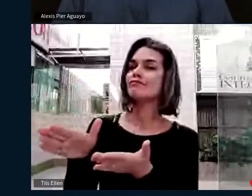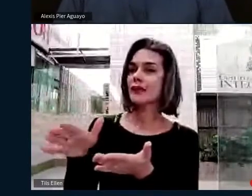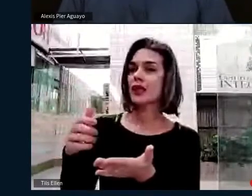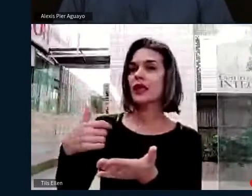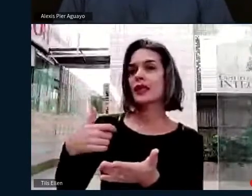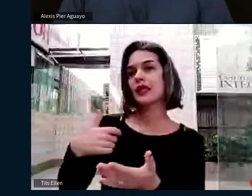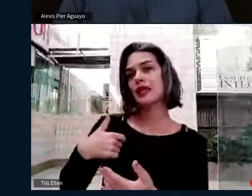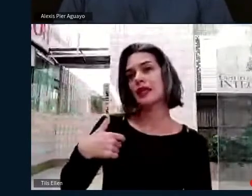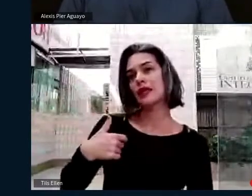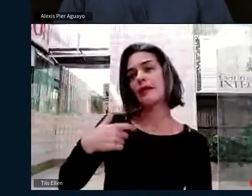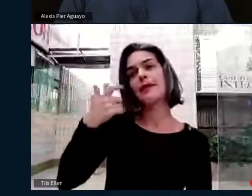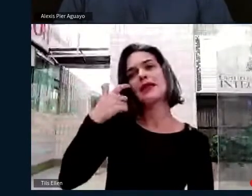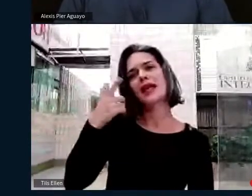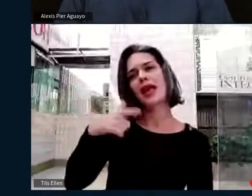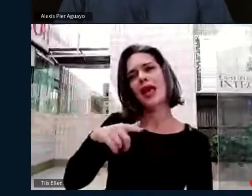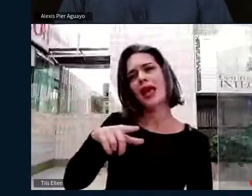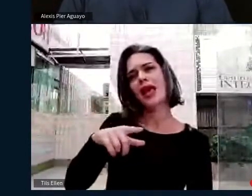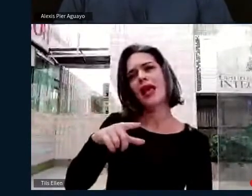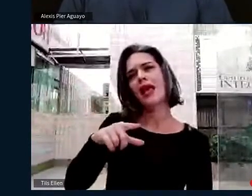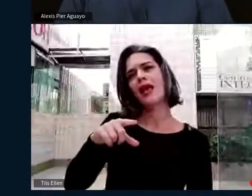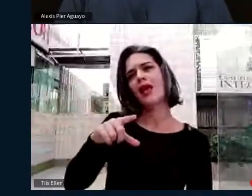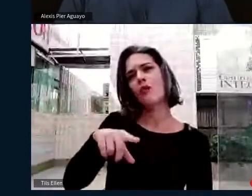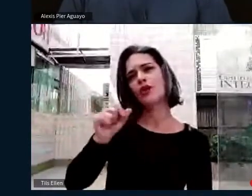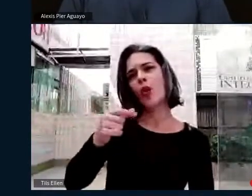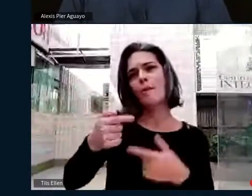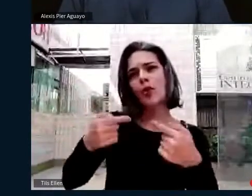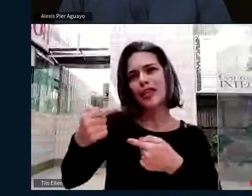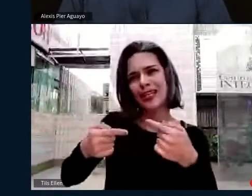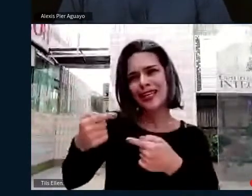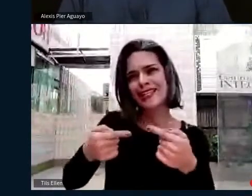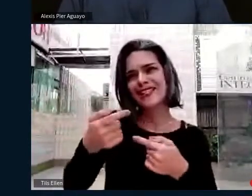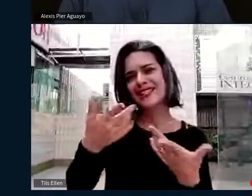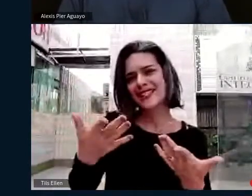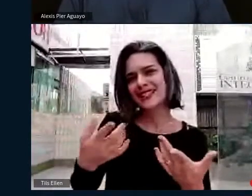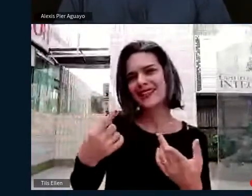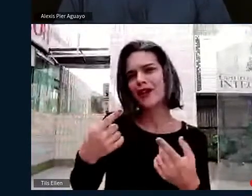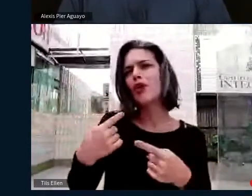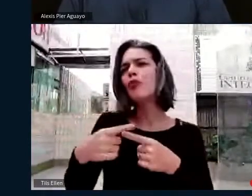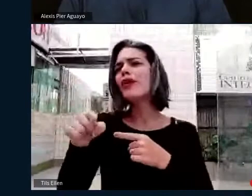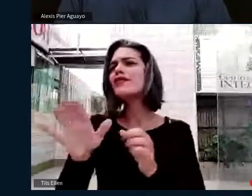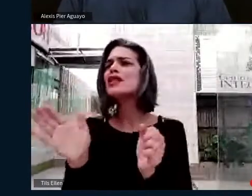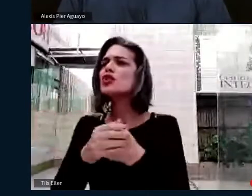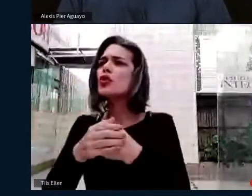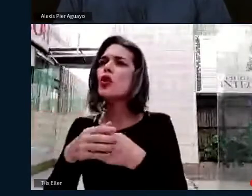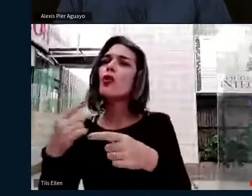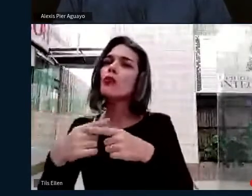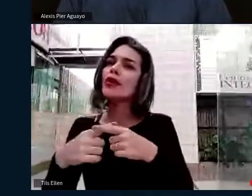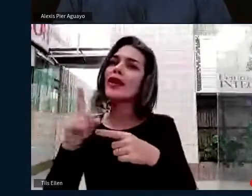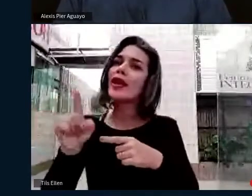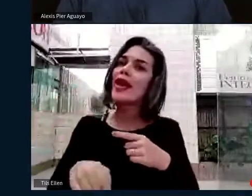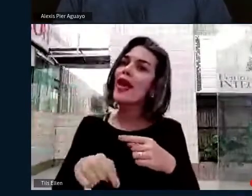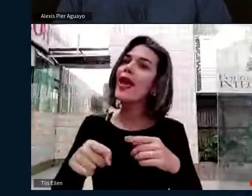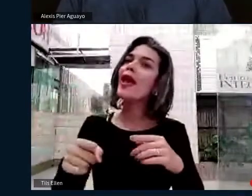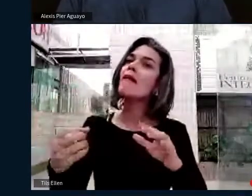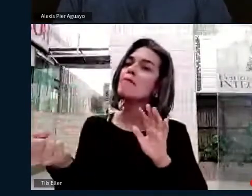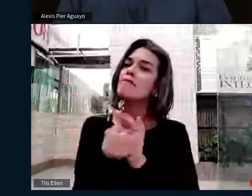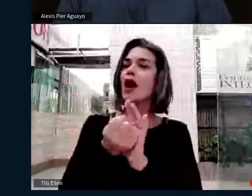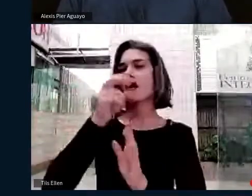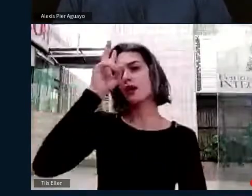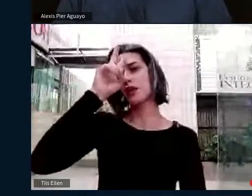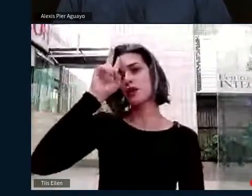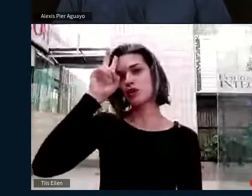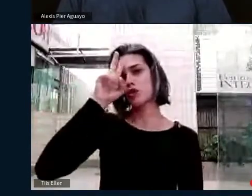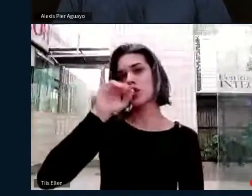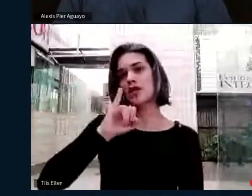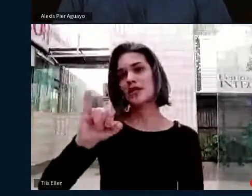escolha política, por que que você omitiu, porque eu acho que isso faz parte da história, se o seu objetivo também é registrar uma